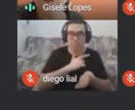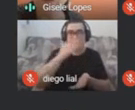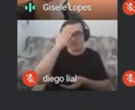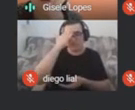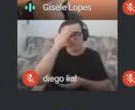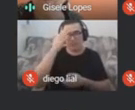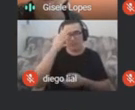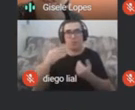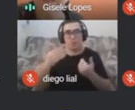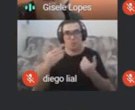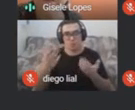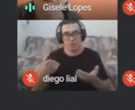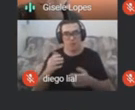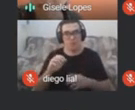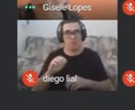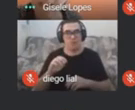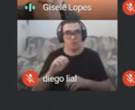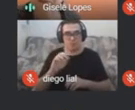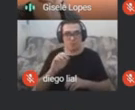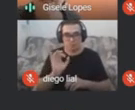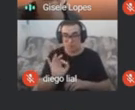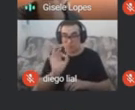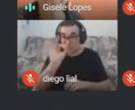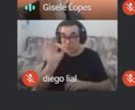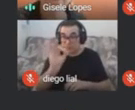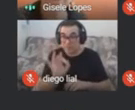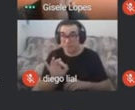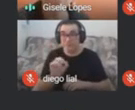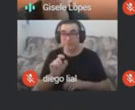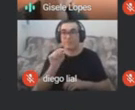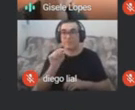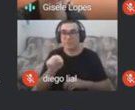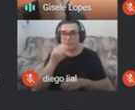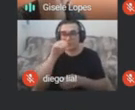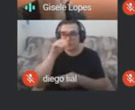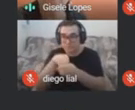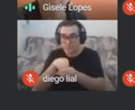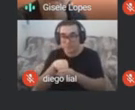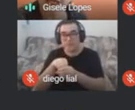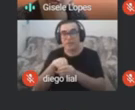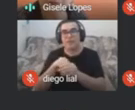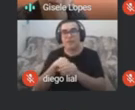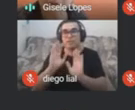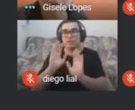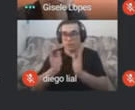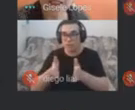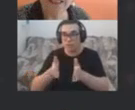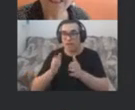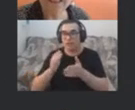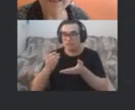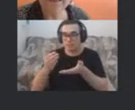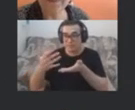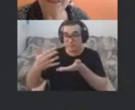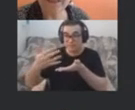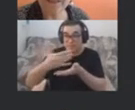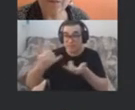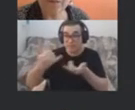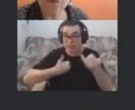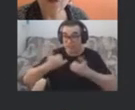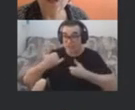que é proporcional à concentração das espécies. Então, nós tratamos esses dados